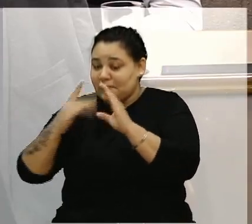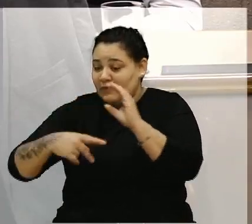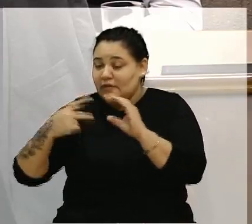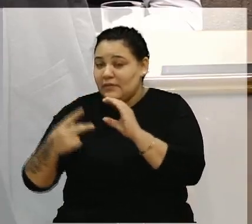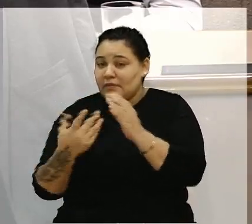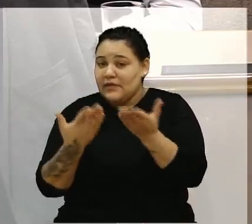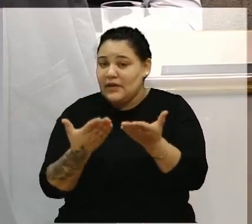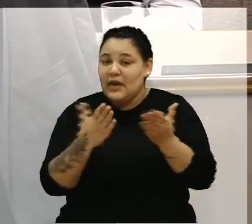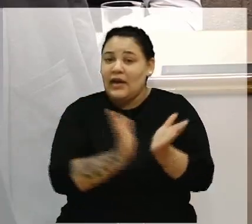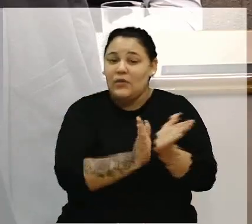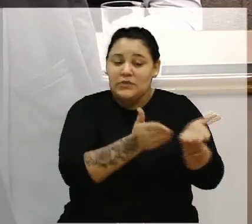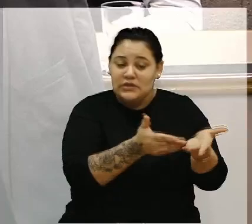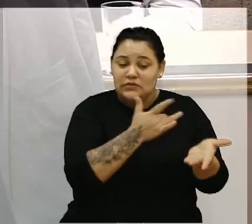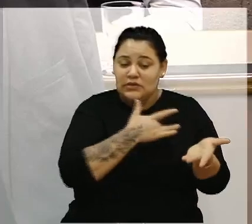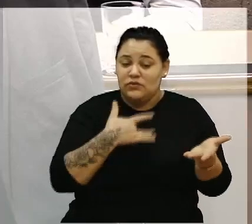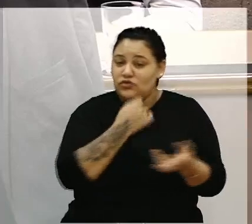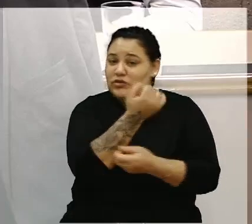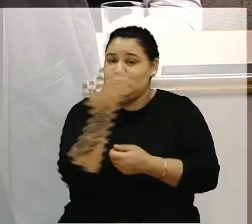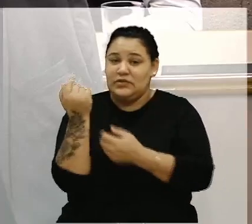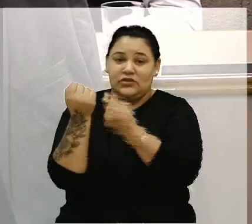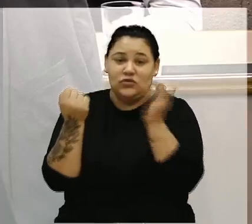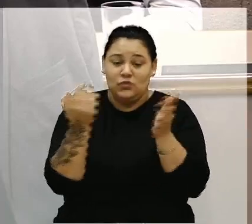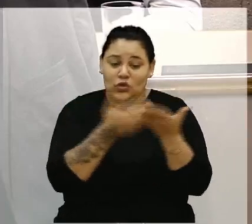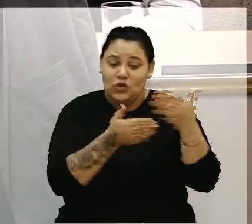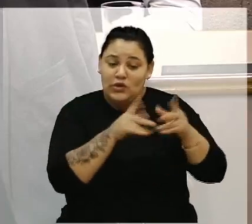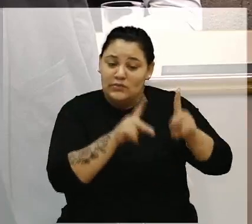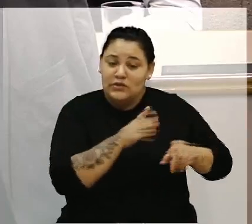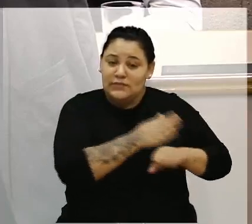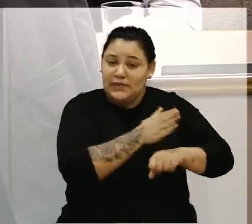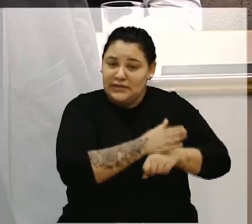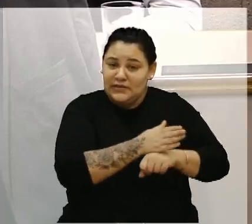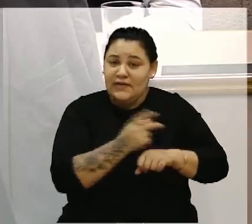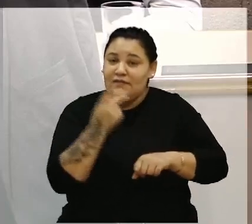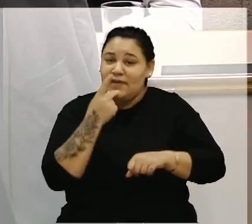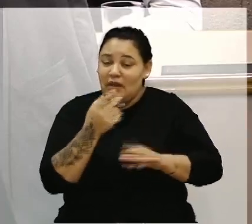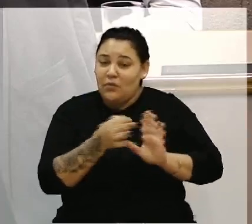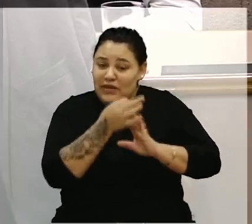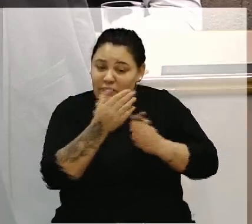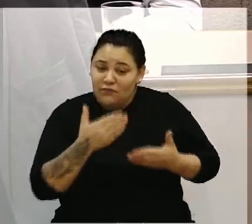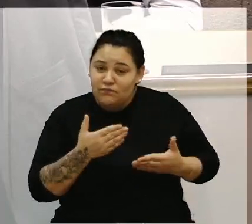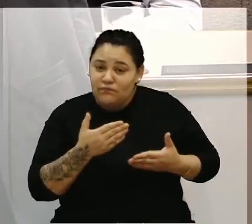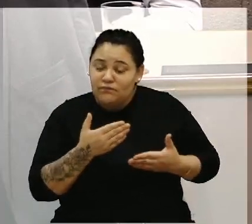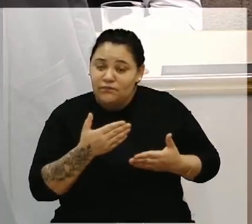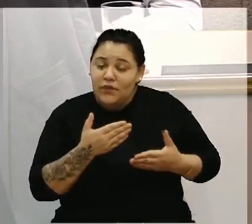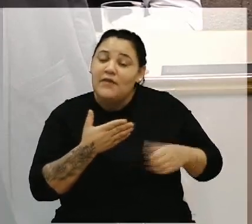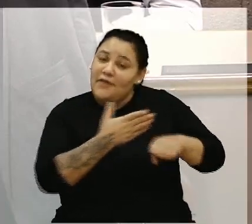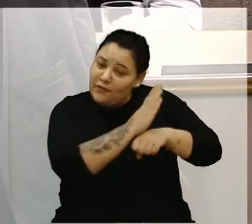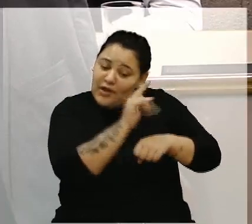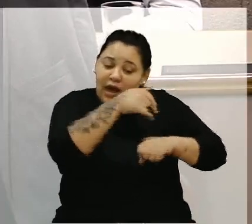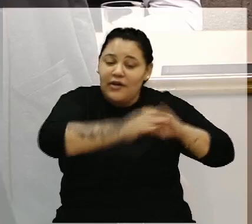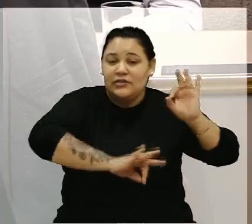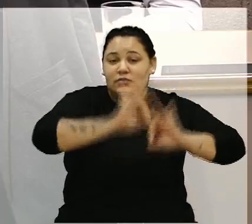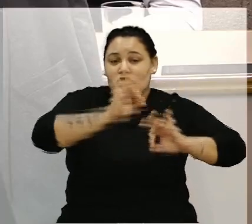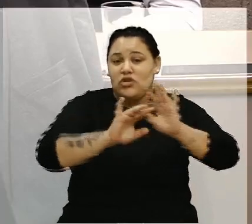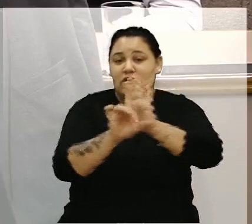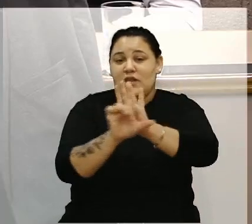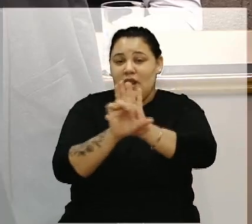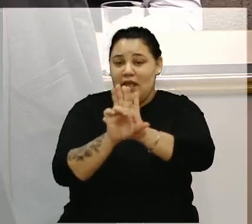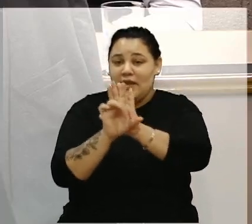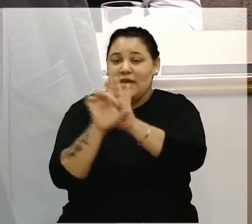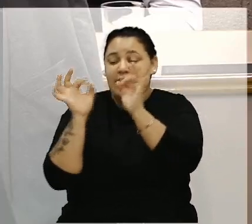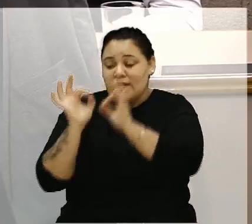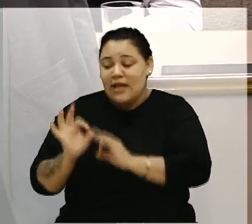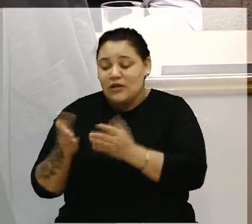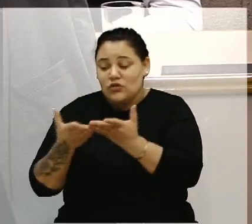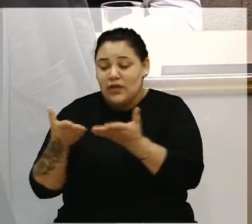Saúde e Meio Ambiente, por seus integrantes, manifesta-se favorável ao projeto de lei em